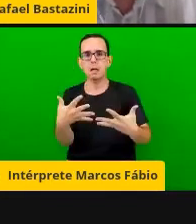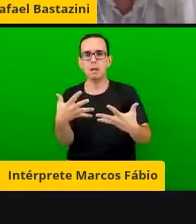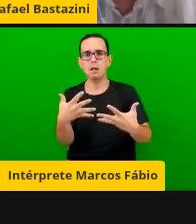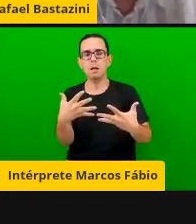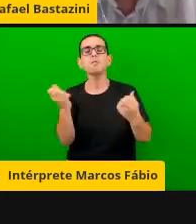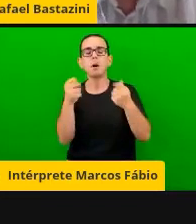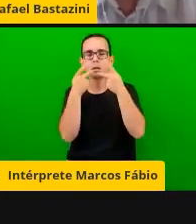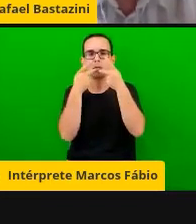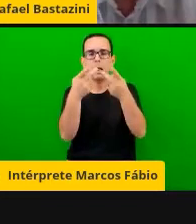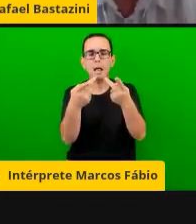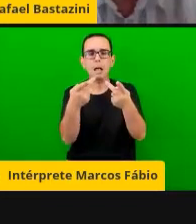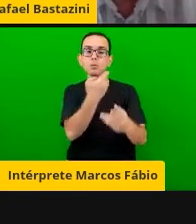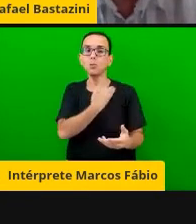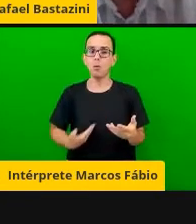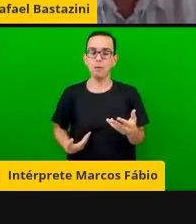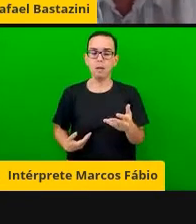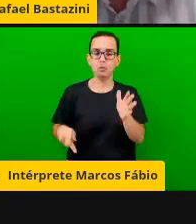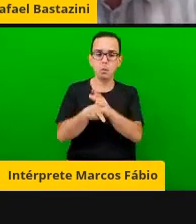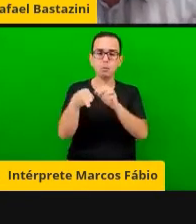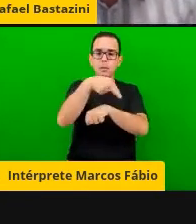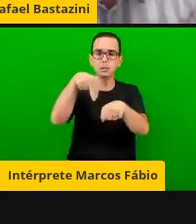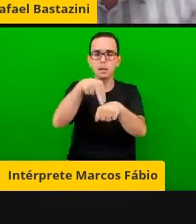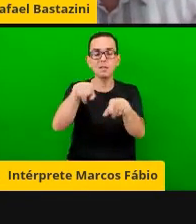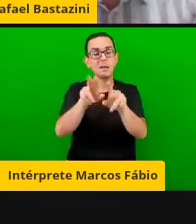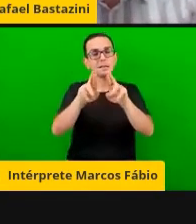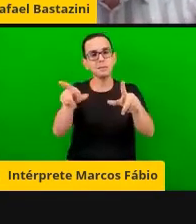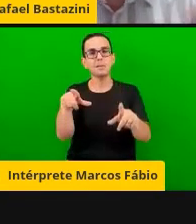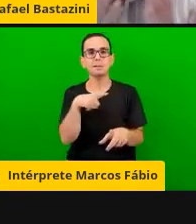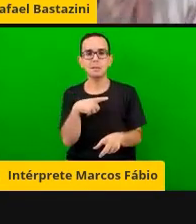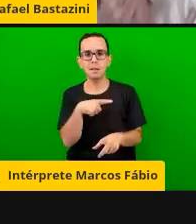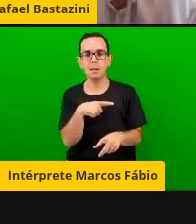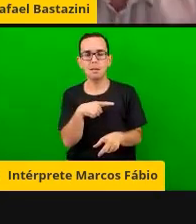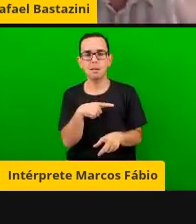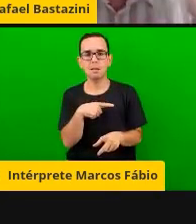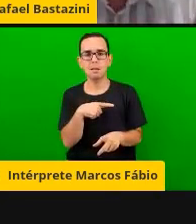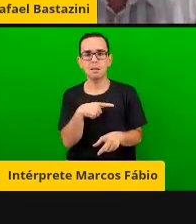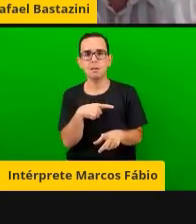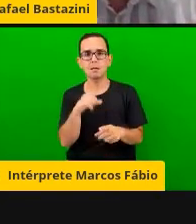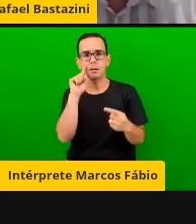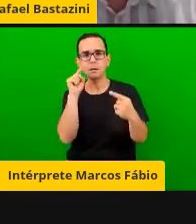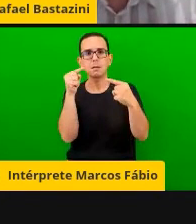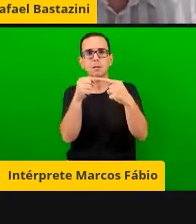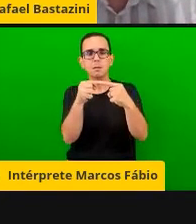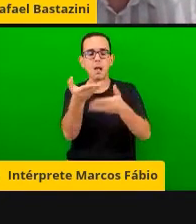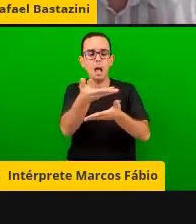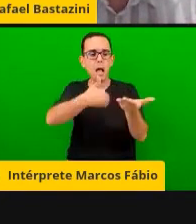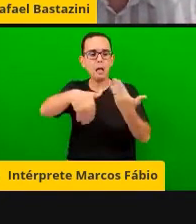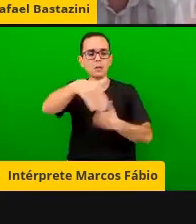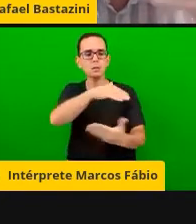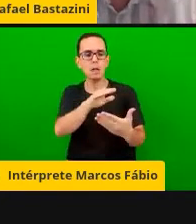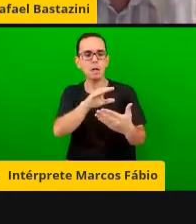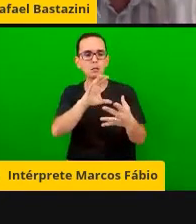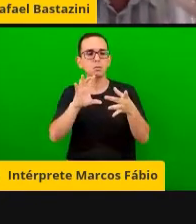aos estados nacionais, mas aí com uma diferença. Essa diferença está associada à relação dos estados